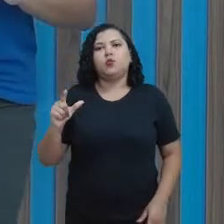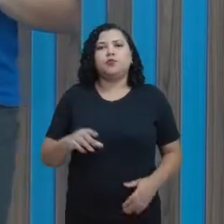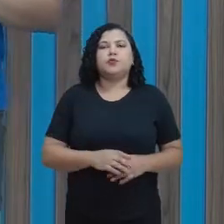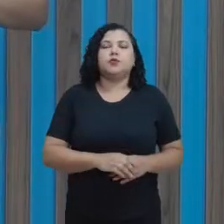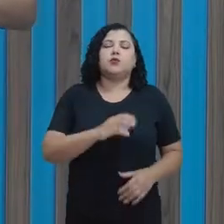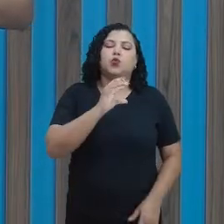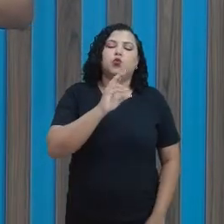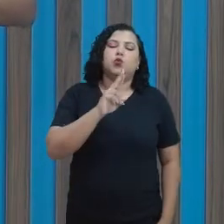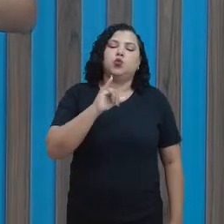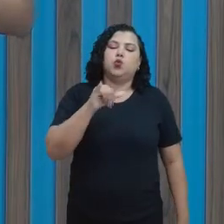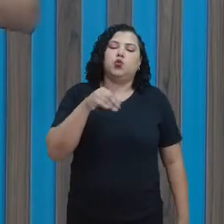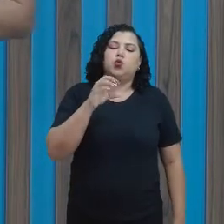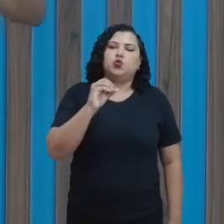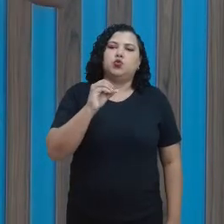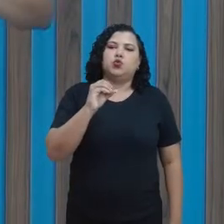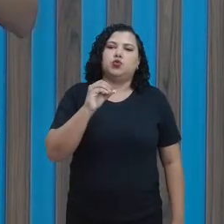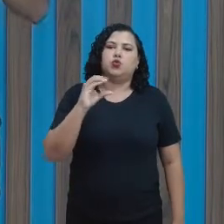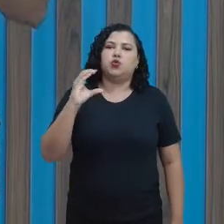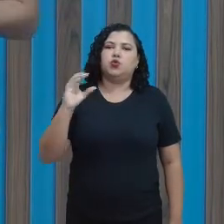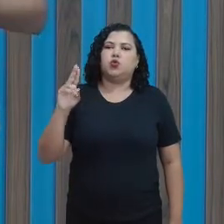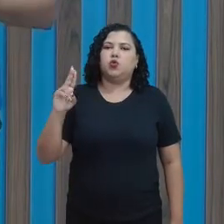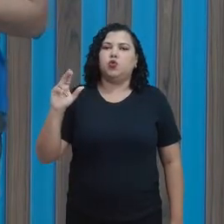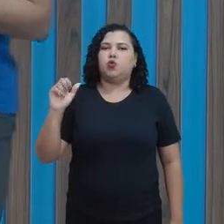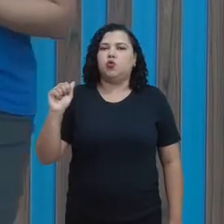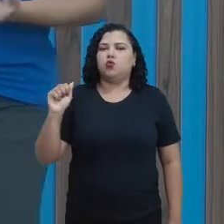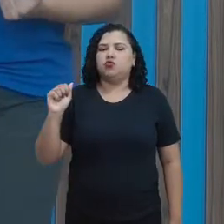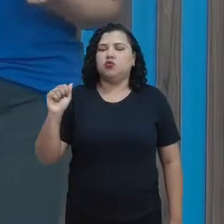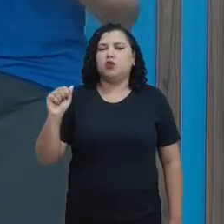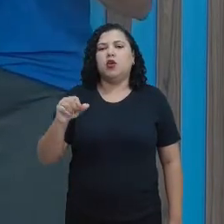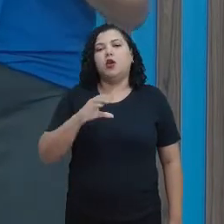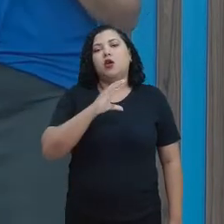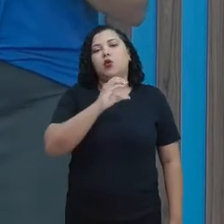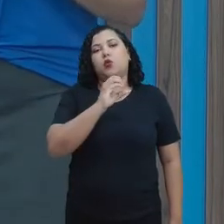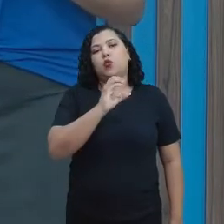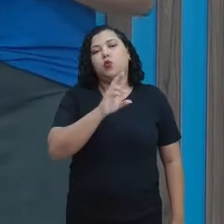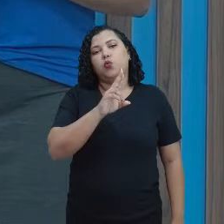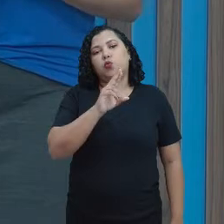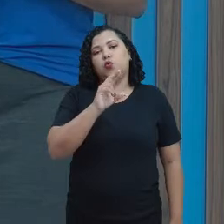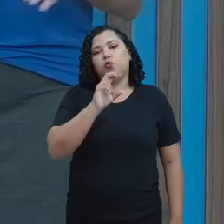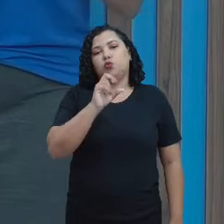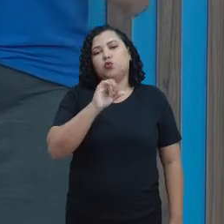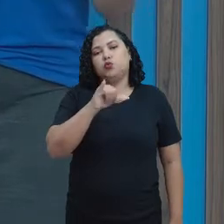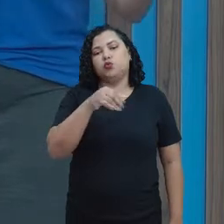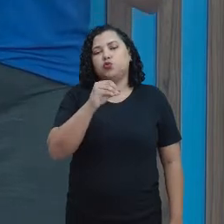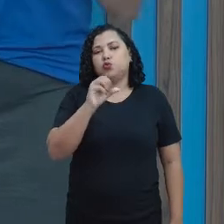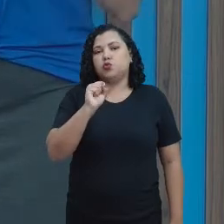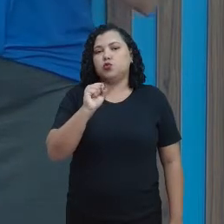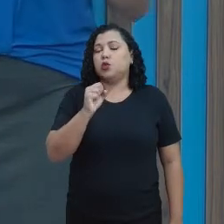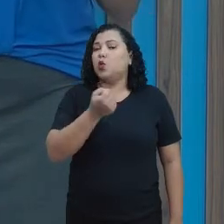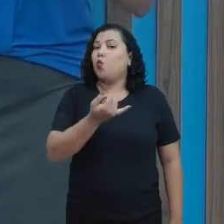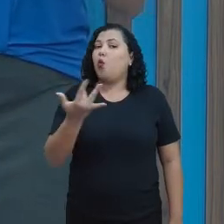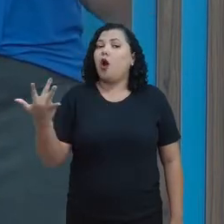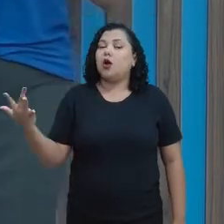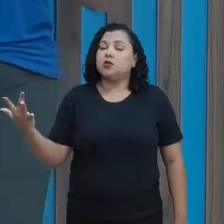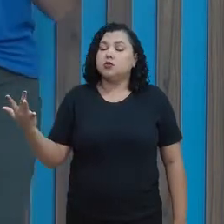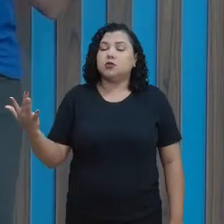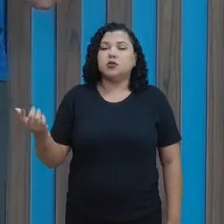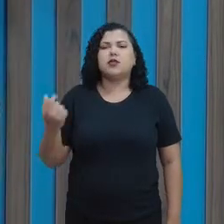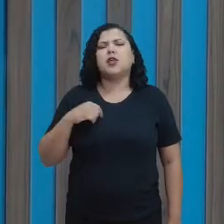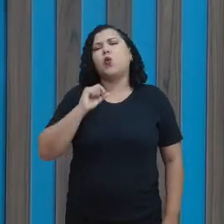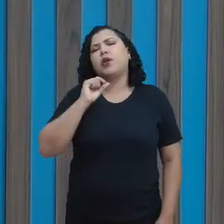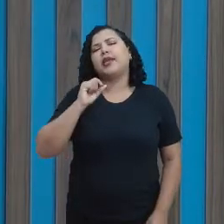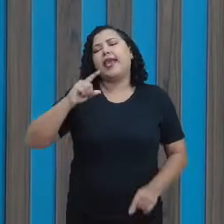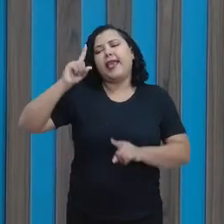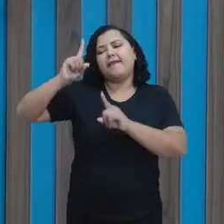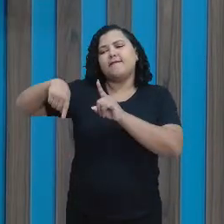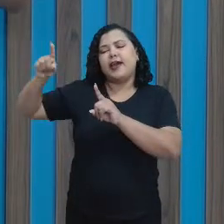cujo, cuja, cujo, cuja, cujos e cujas, quanto, quanta, quantos e quanta. E quais são os invariáveis? O que quer dizer